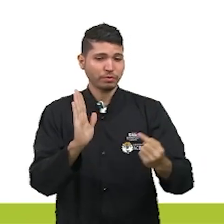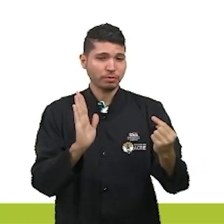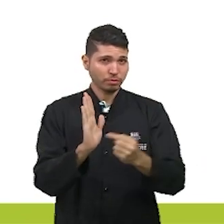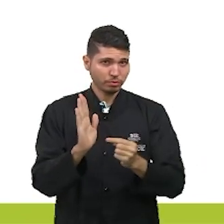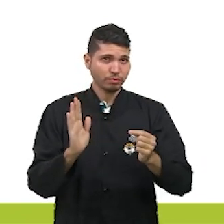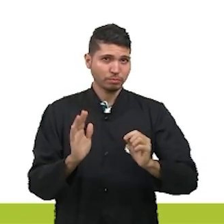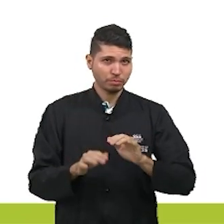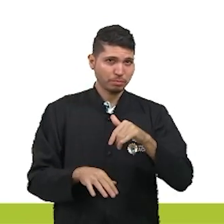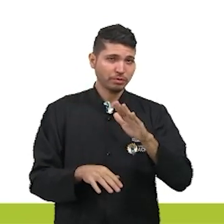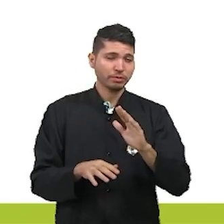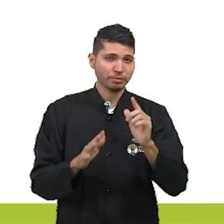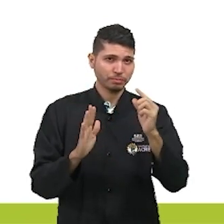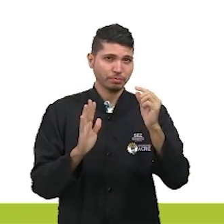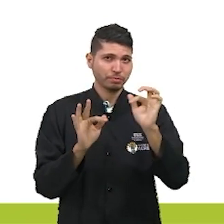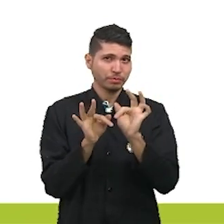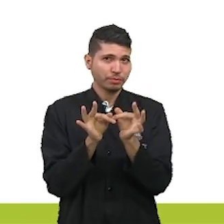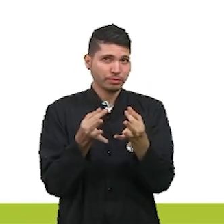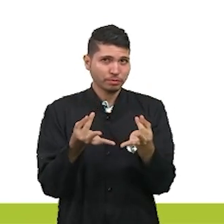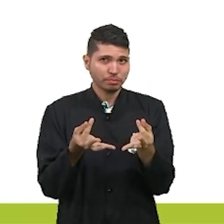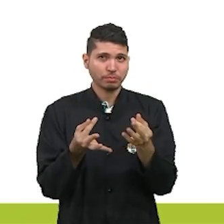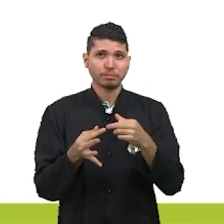simples.